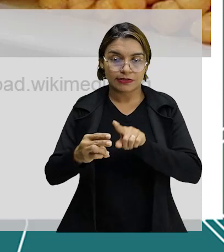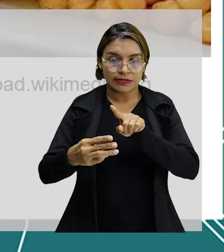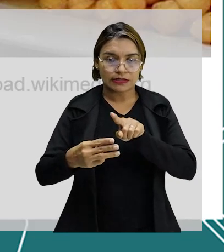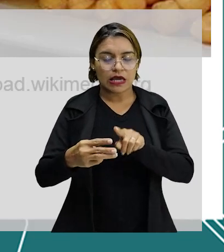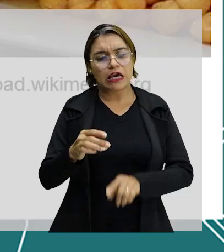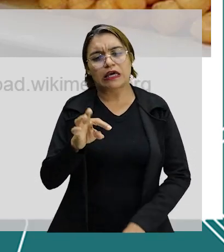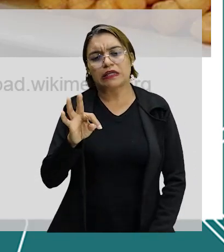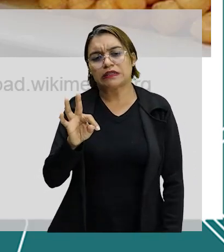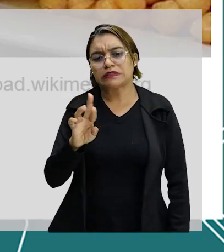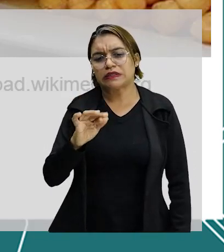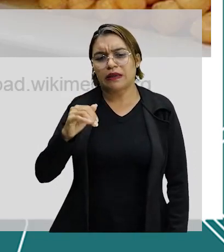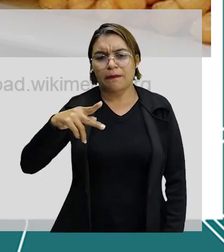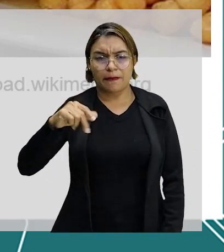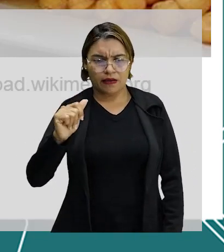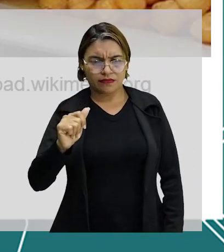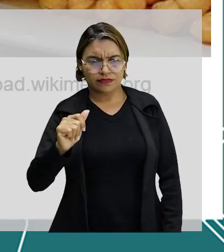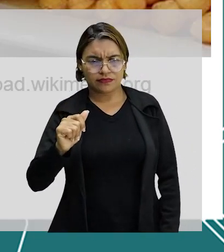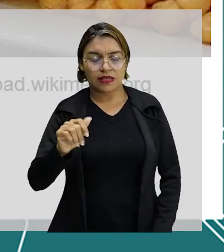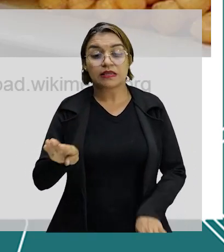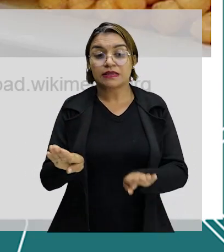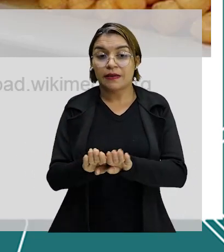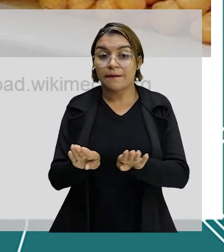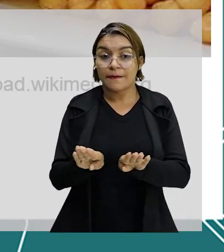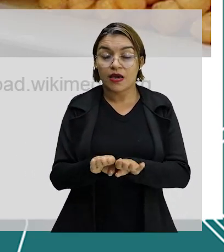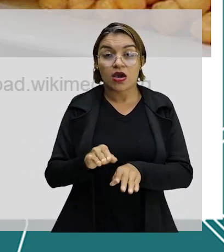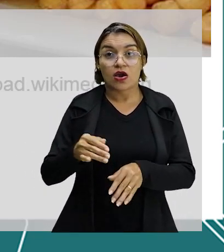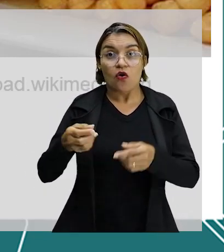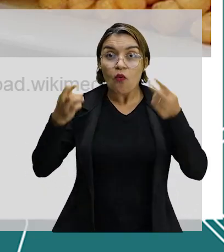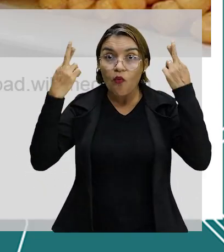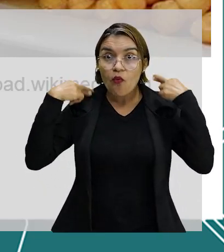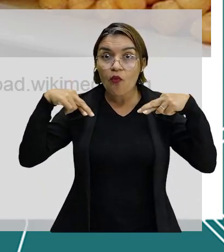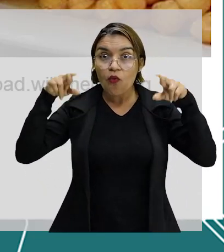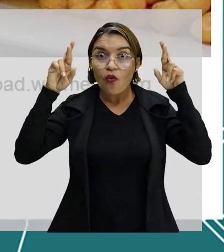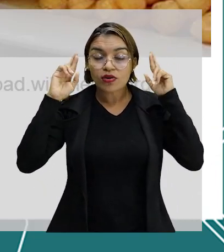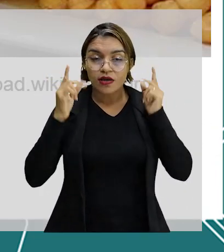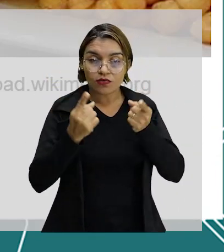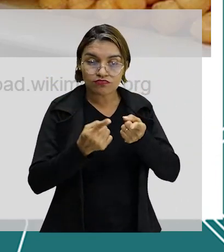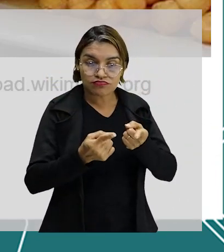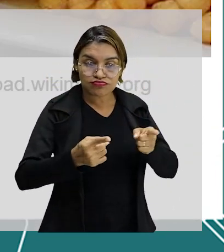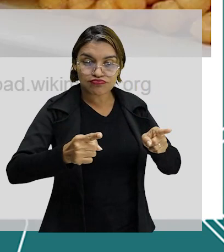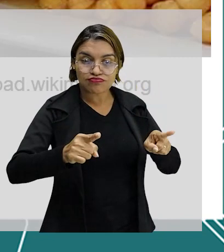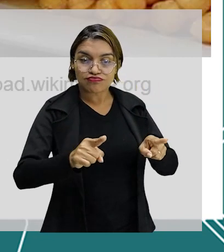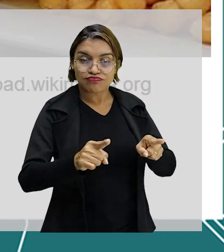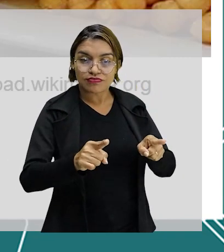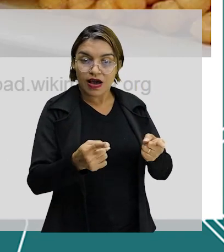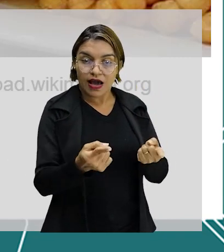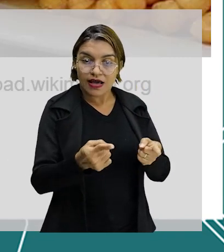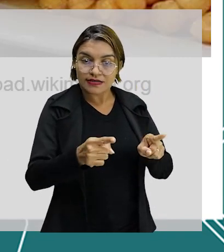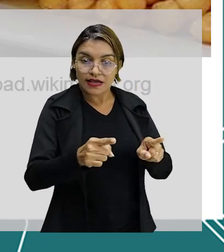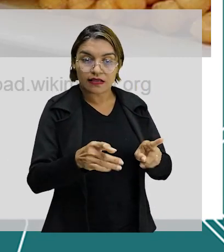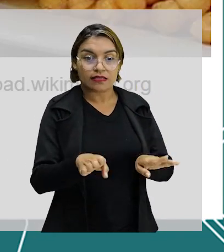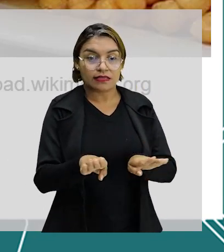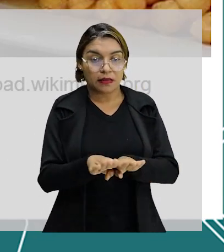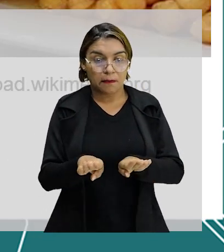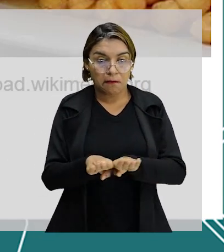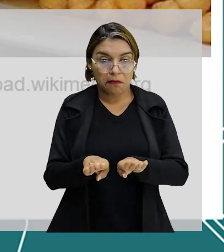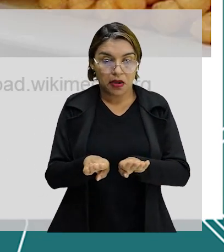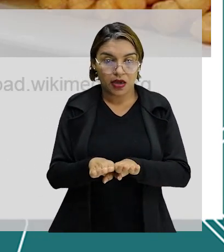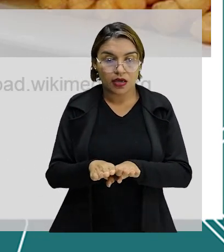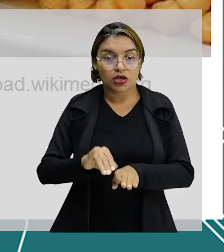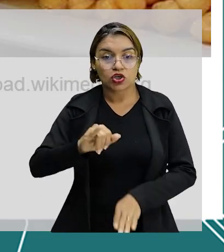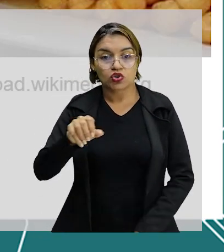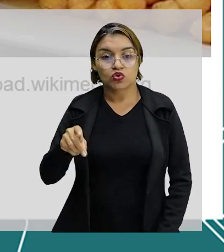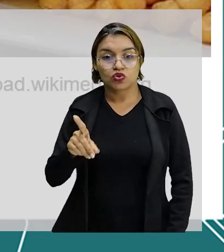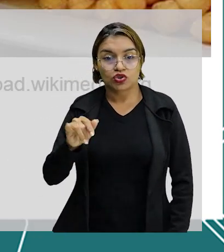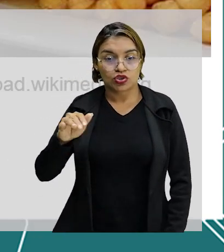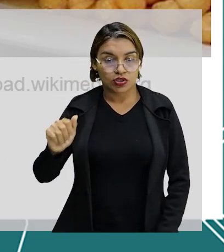tripas, o assado de cordeiro, a terneira del Guadarrama, as judías, a